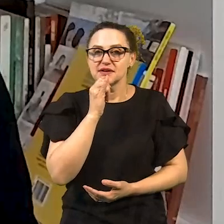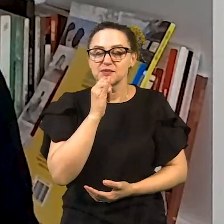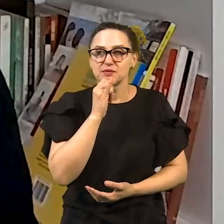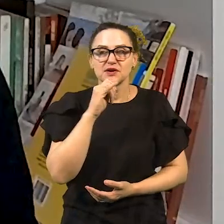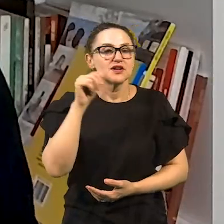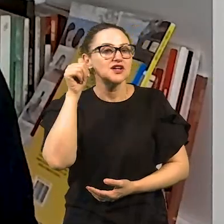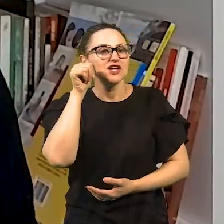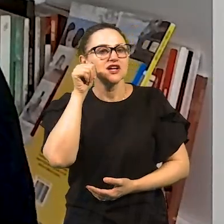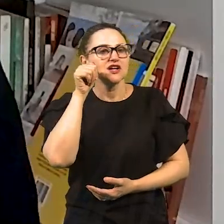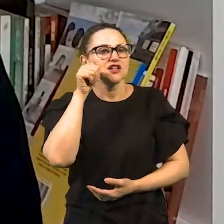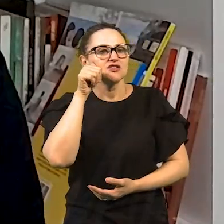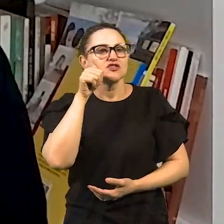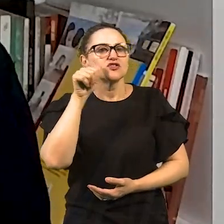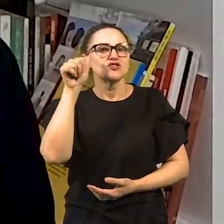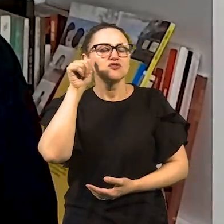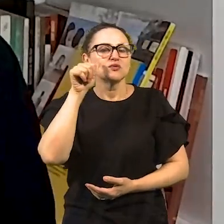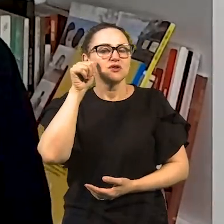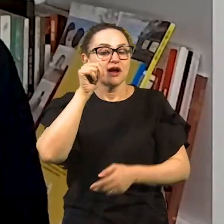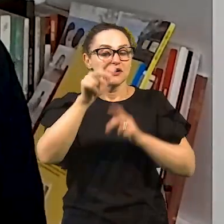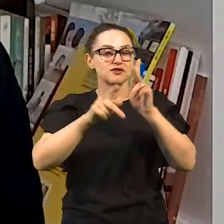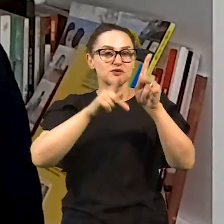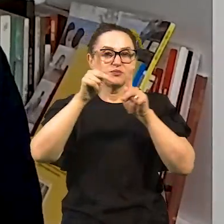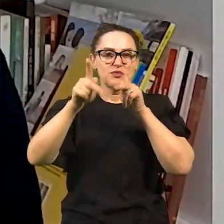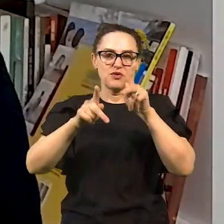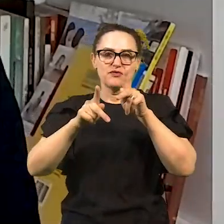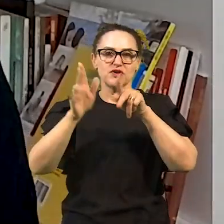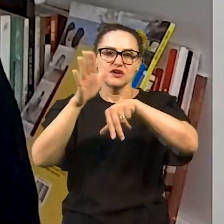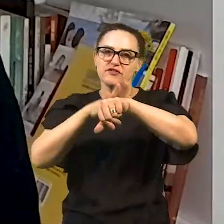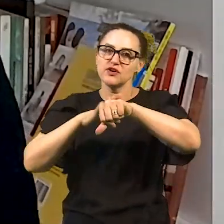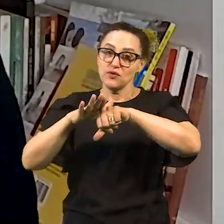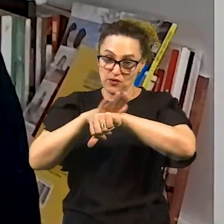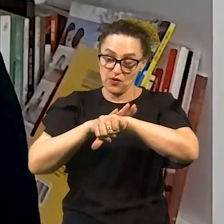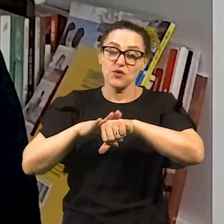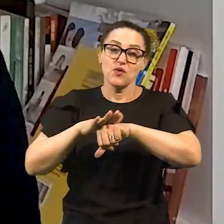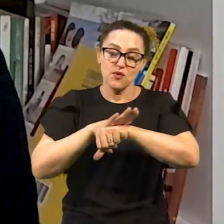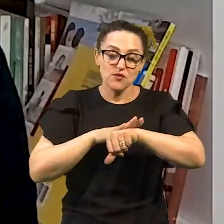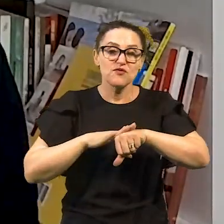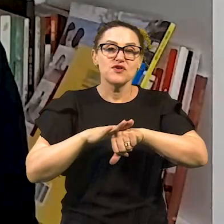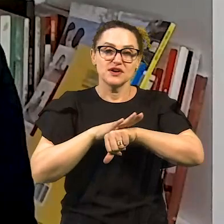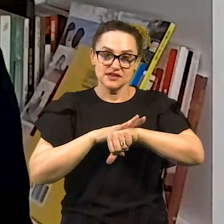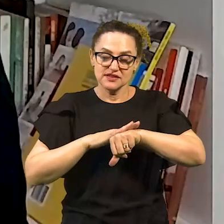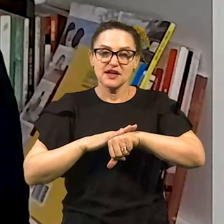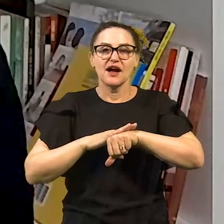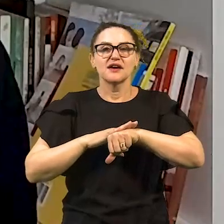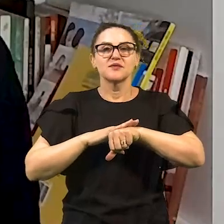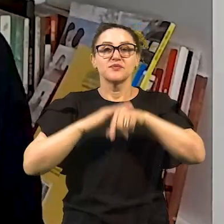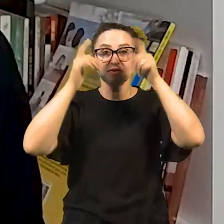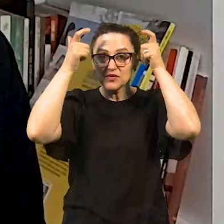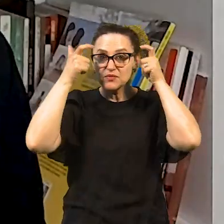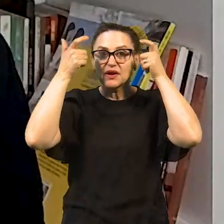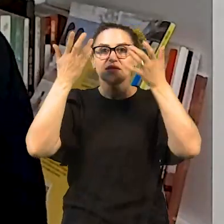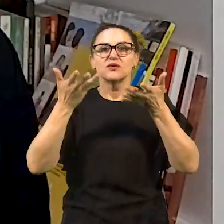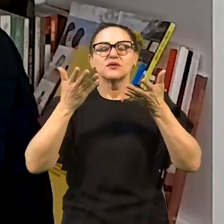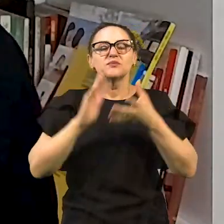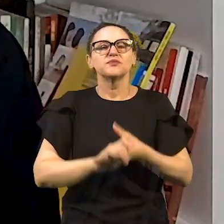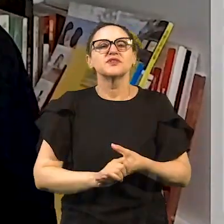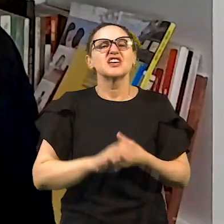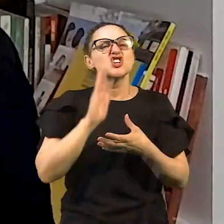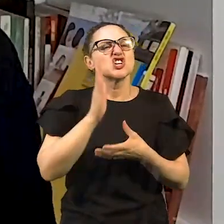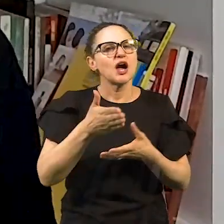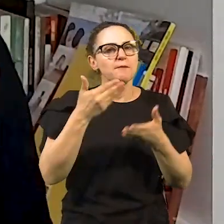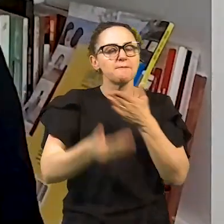mulher do povo, que vem conversar com o imperador e que conta para ele que já tinha perdido um